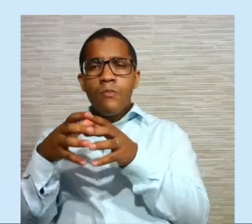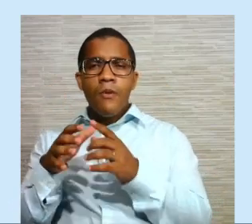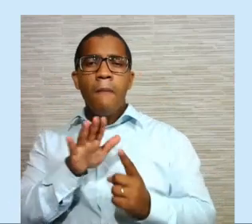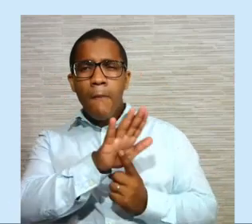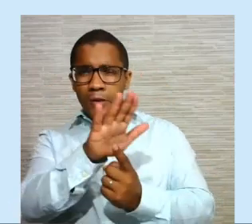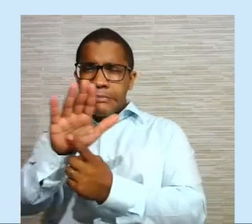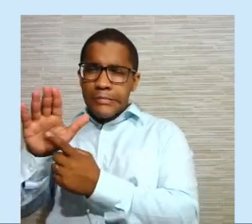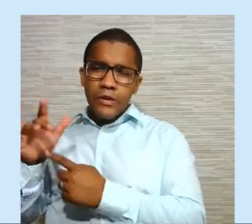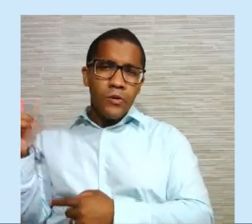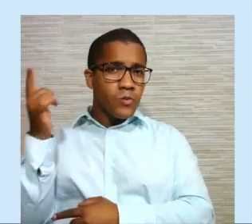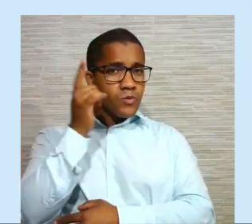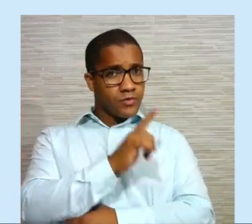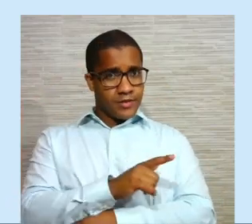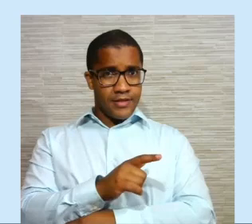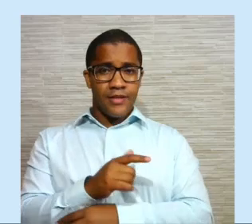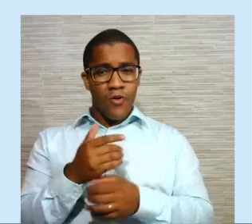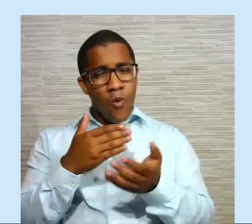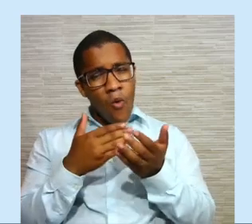outros artistas que já